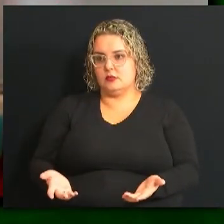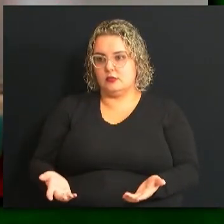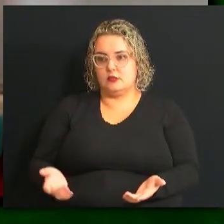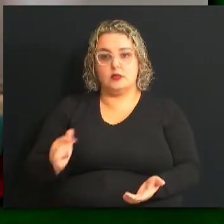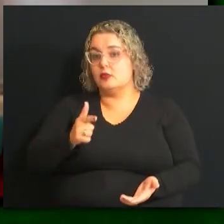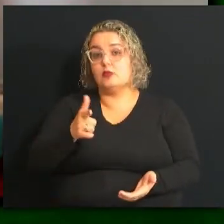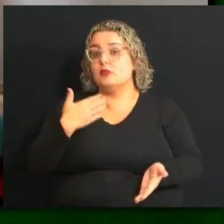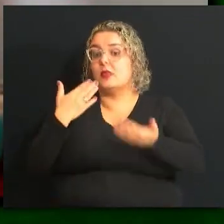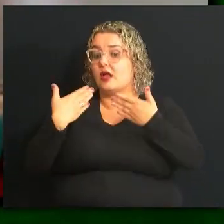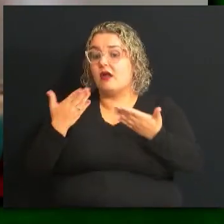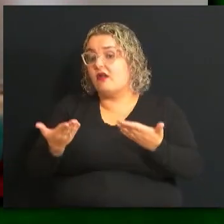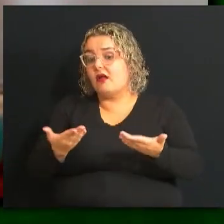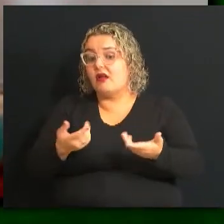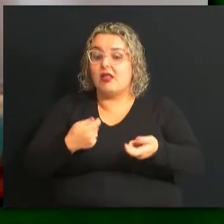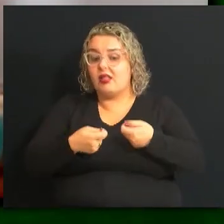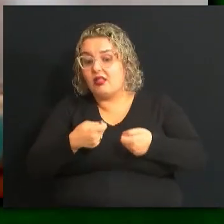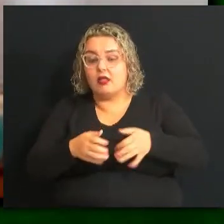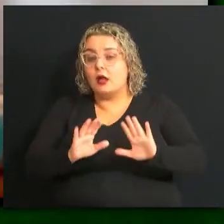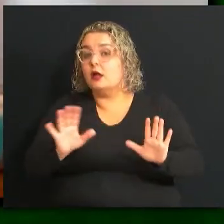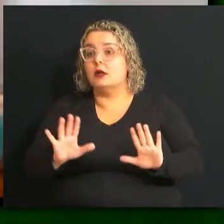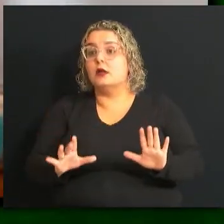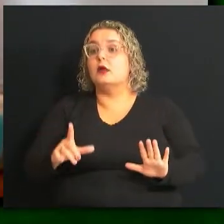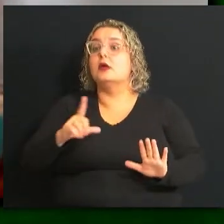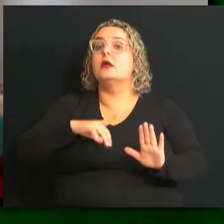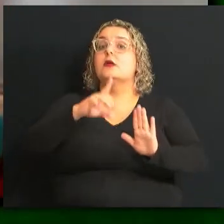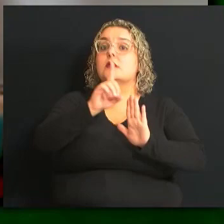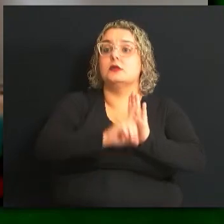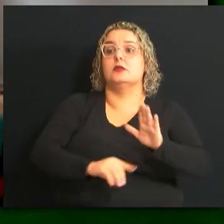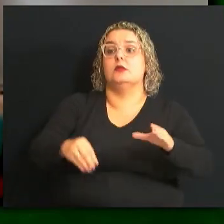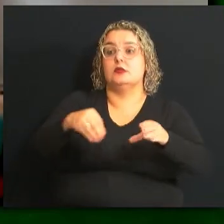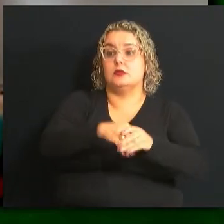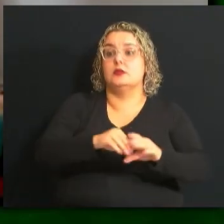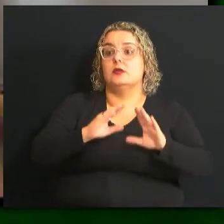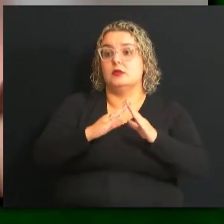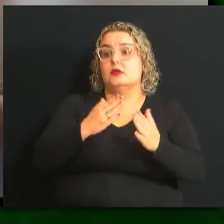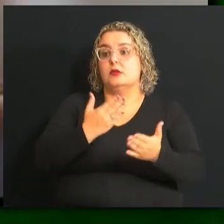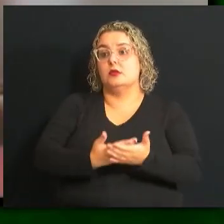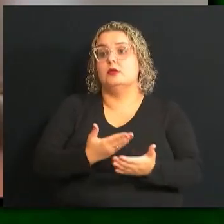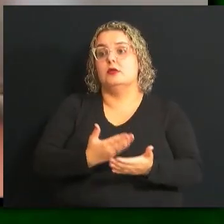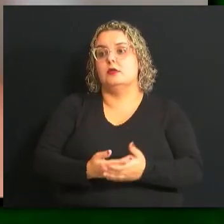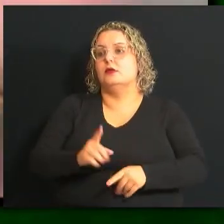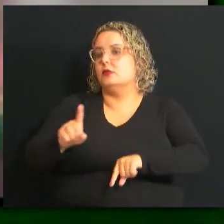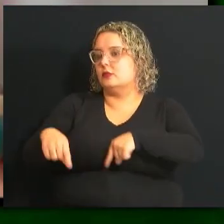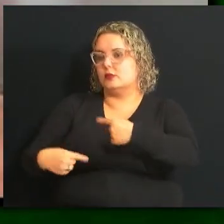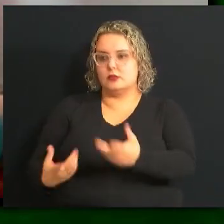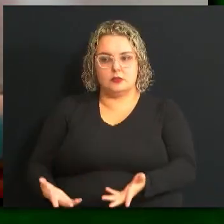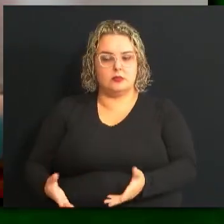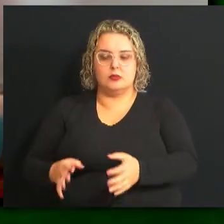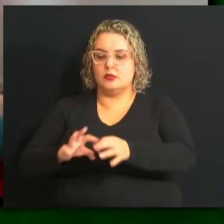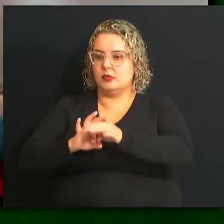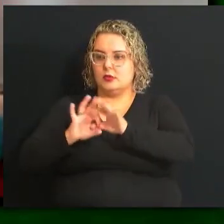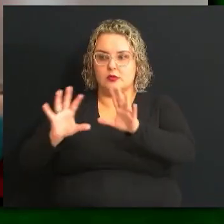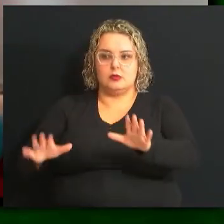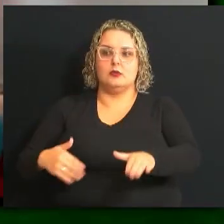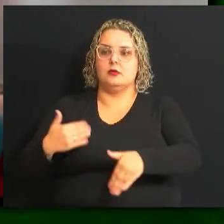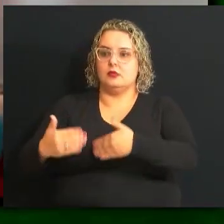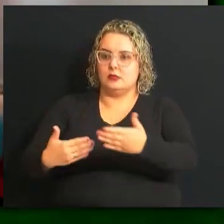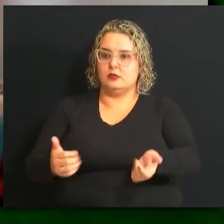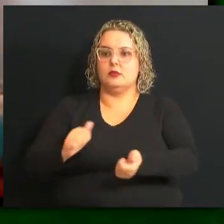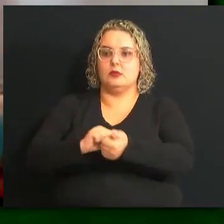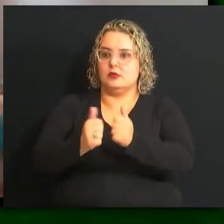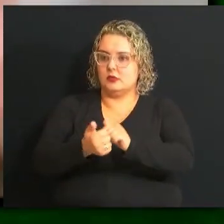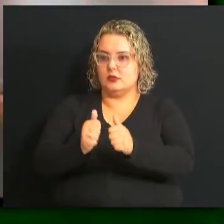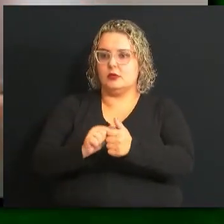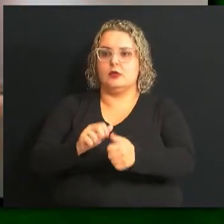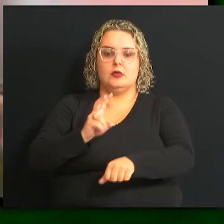conversa. Ele tem direito a estar nessa escola. O resto, deixa para os, né? Vamos aqui cuidar do meu filho